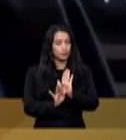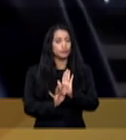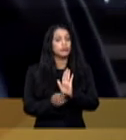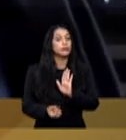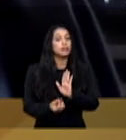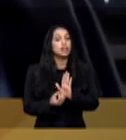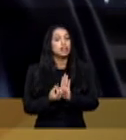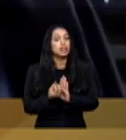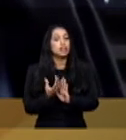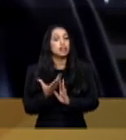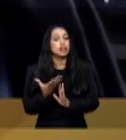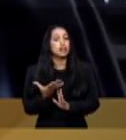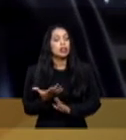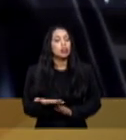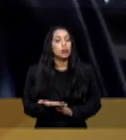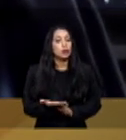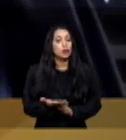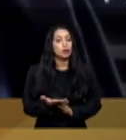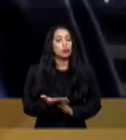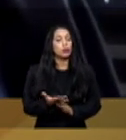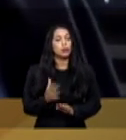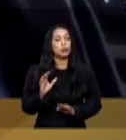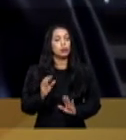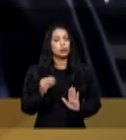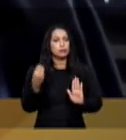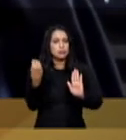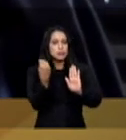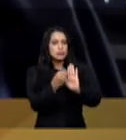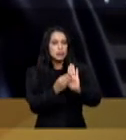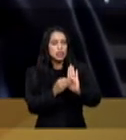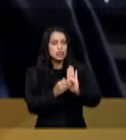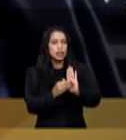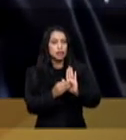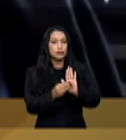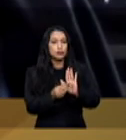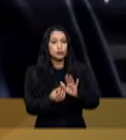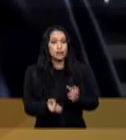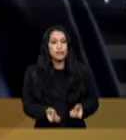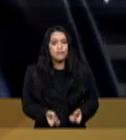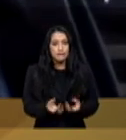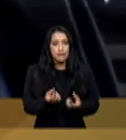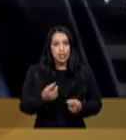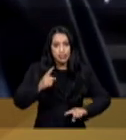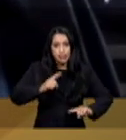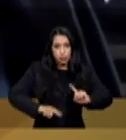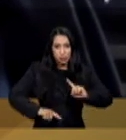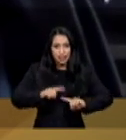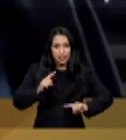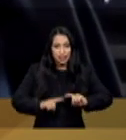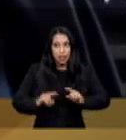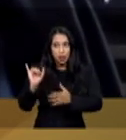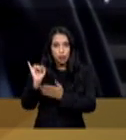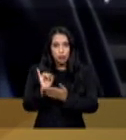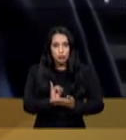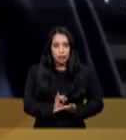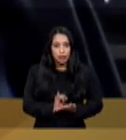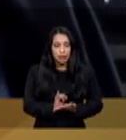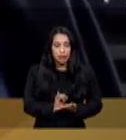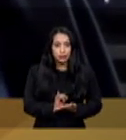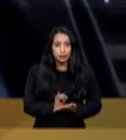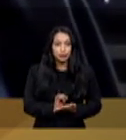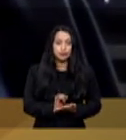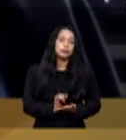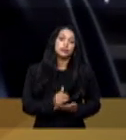criou uma hipótese específica de contrabando. Se cair